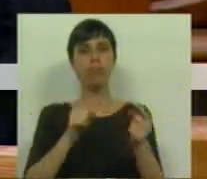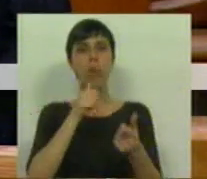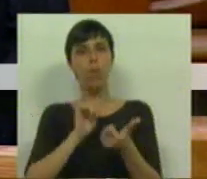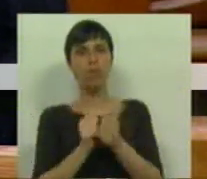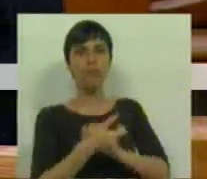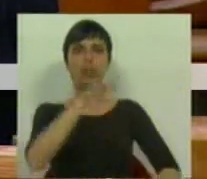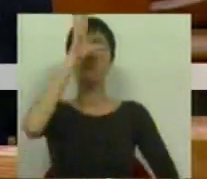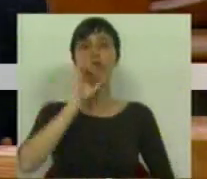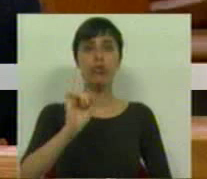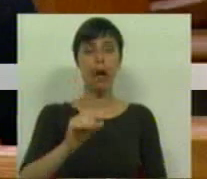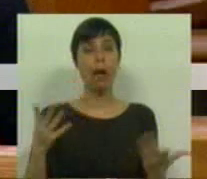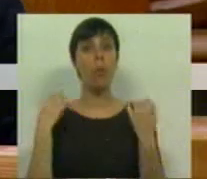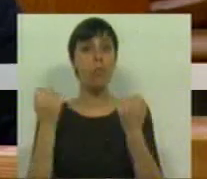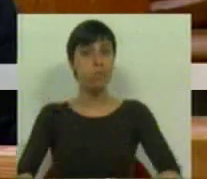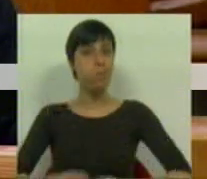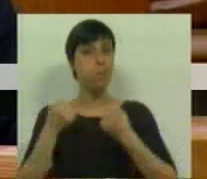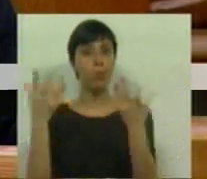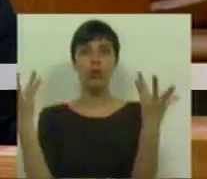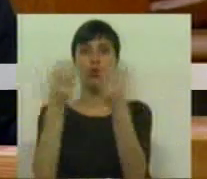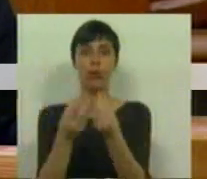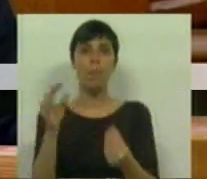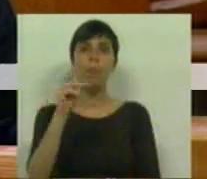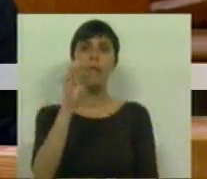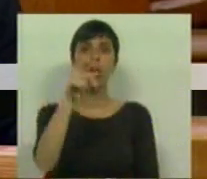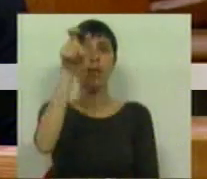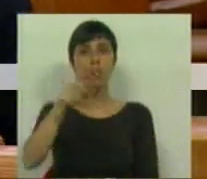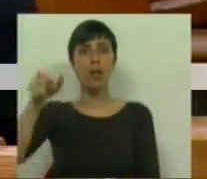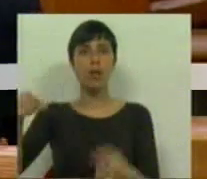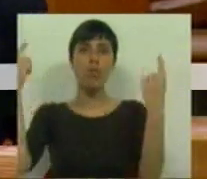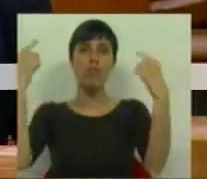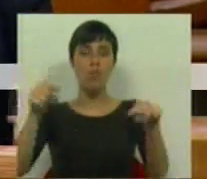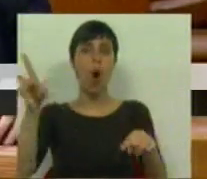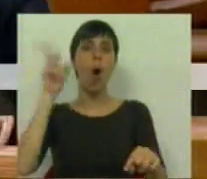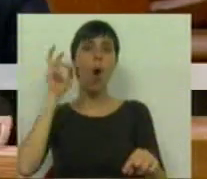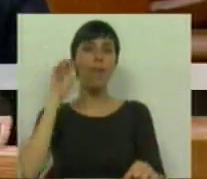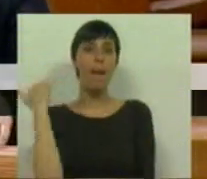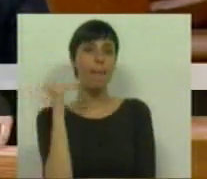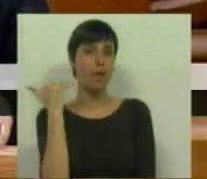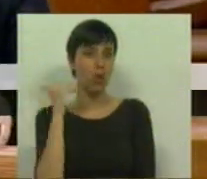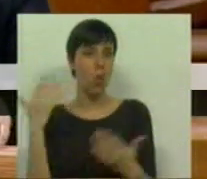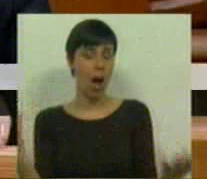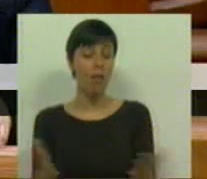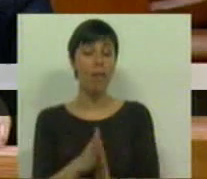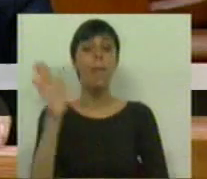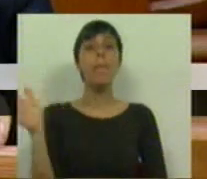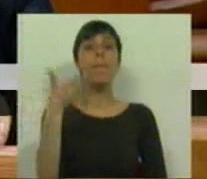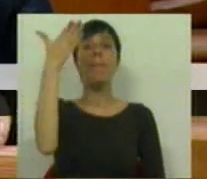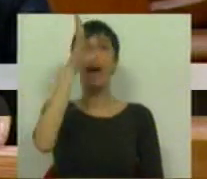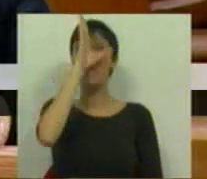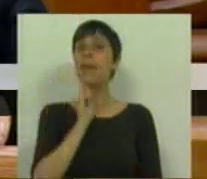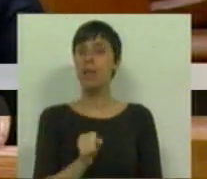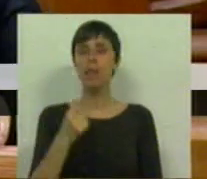do Estado e que não conseguiu juntar mais de 30 pessoas para ouvir Pedro Passos Coelho, o